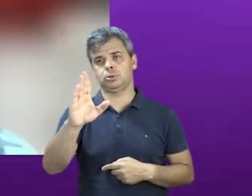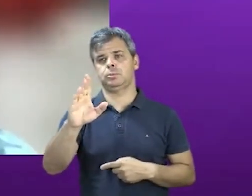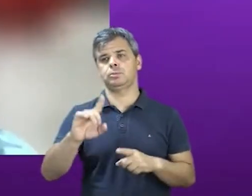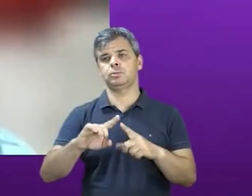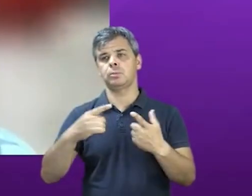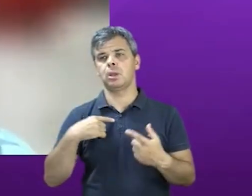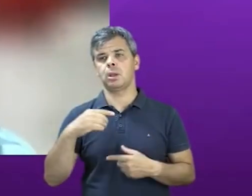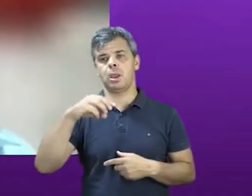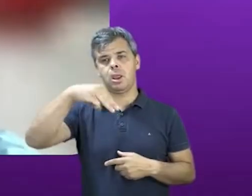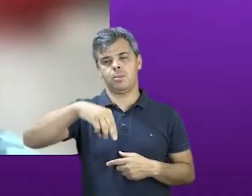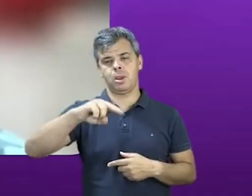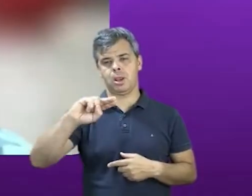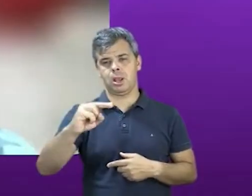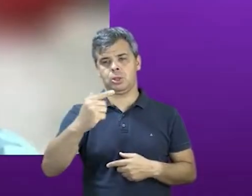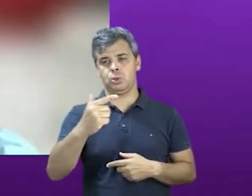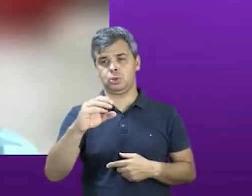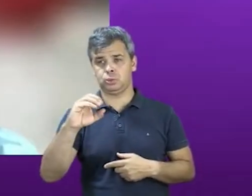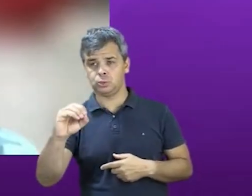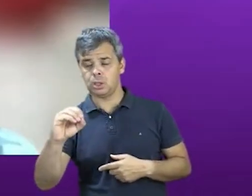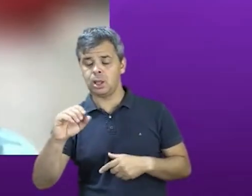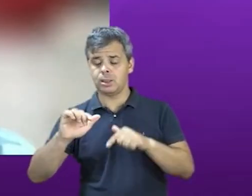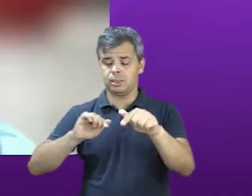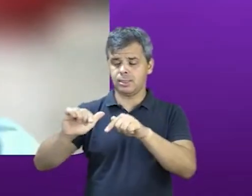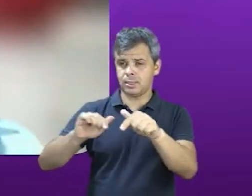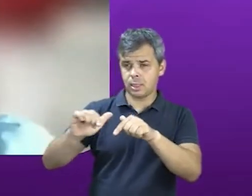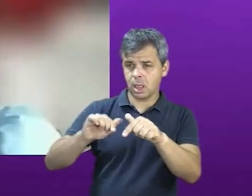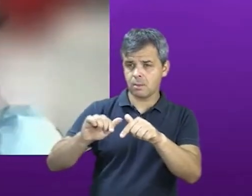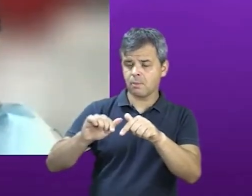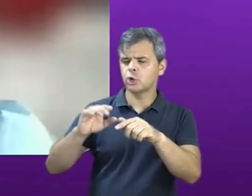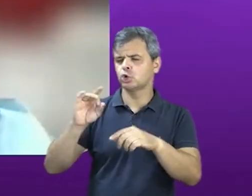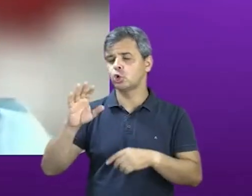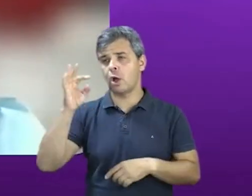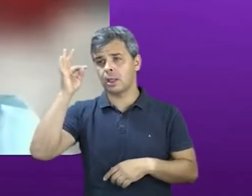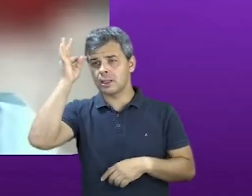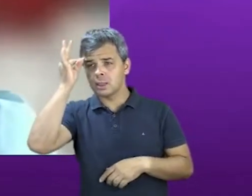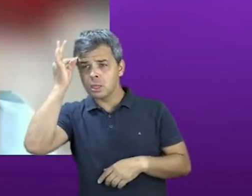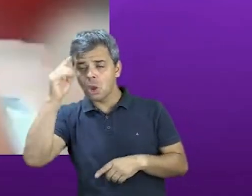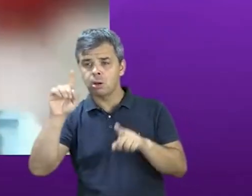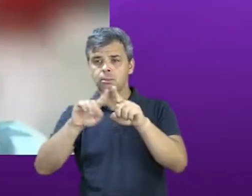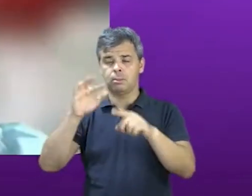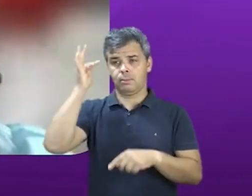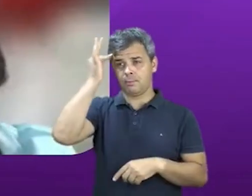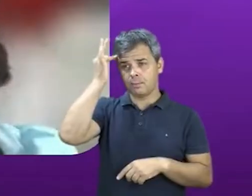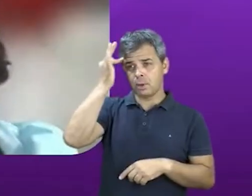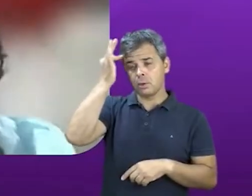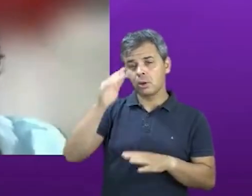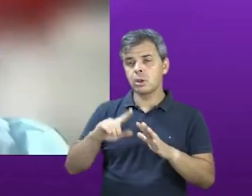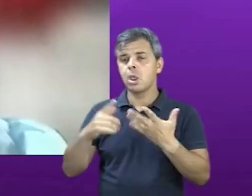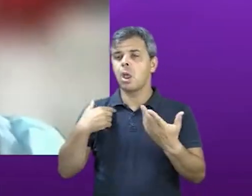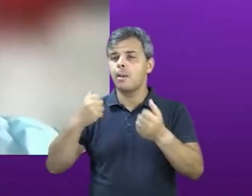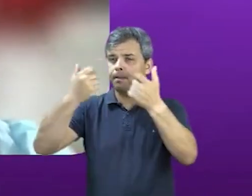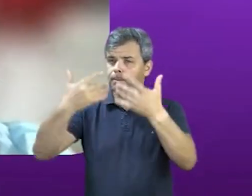que o MH2O, ele na época trabalhava a cultura muito de forma teórica e filosófica, né. Então eu